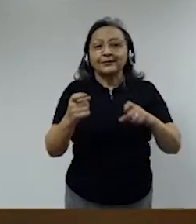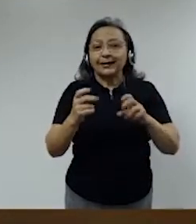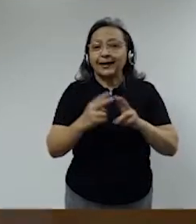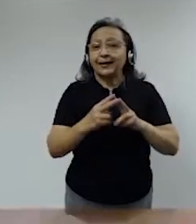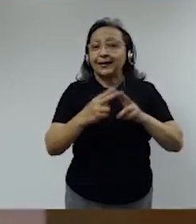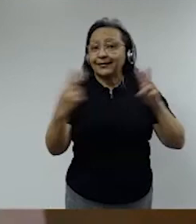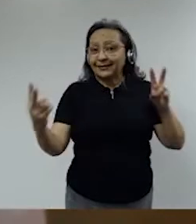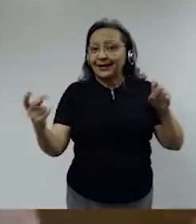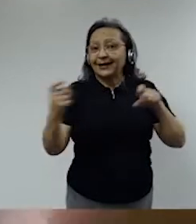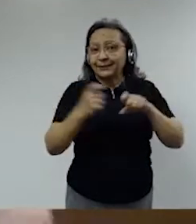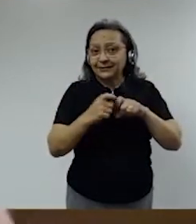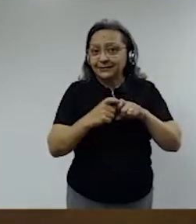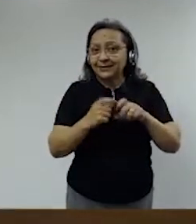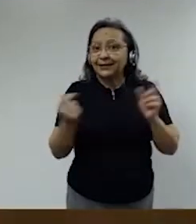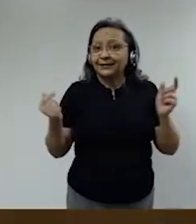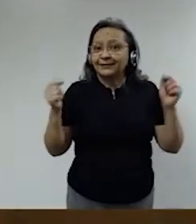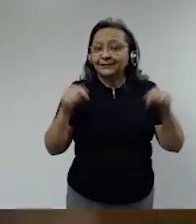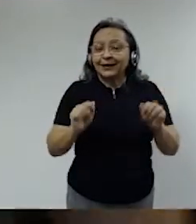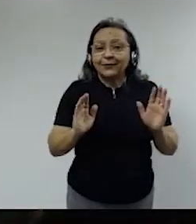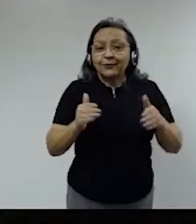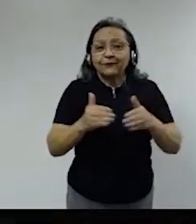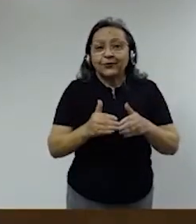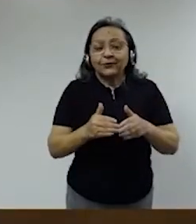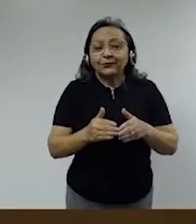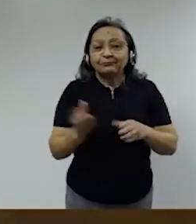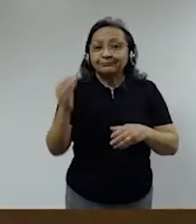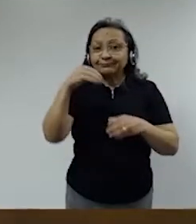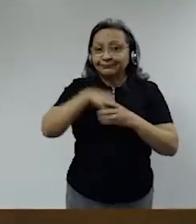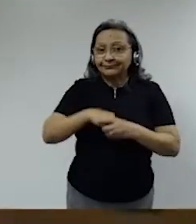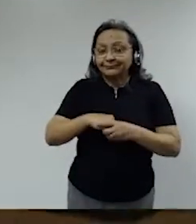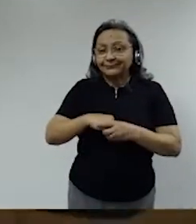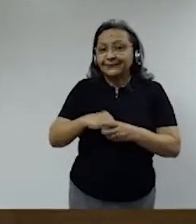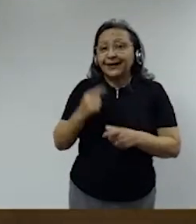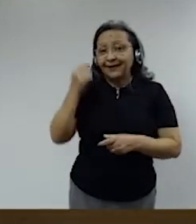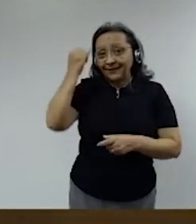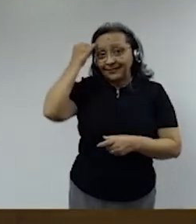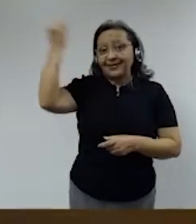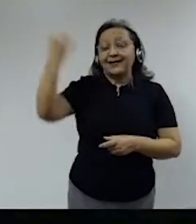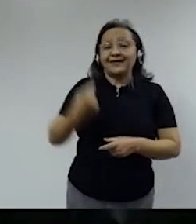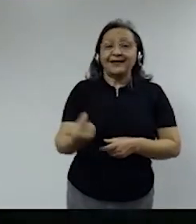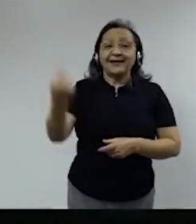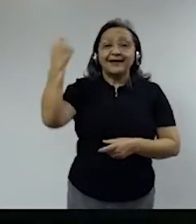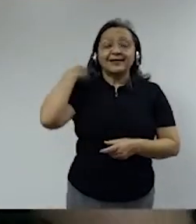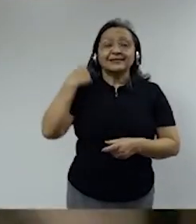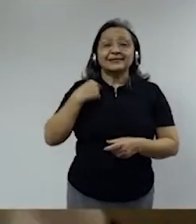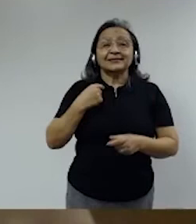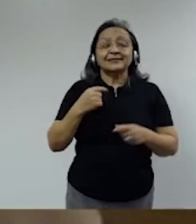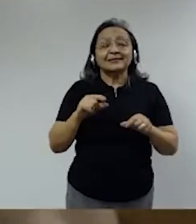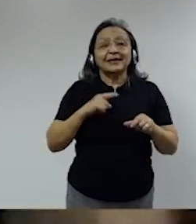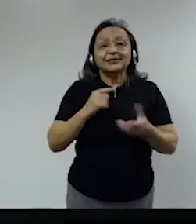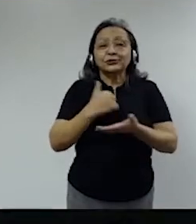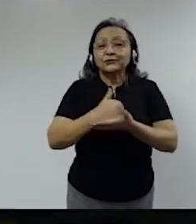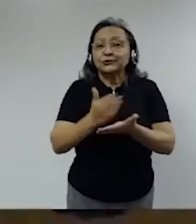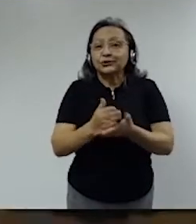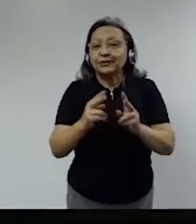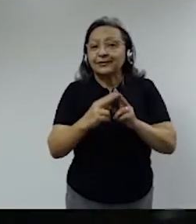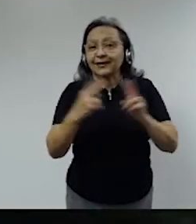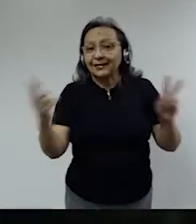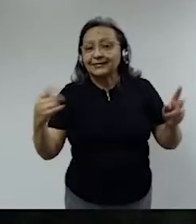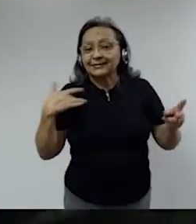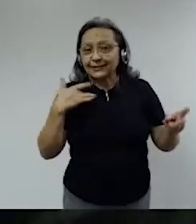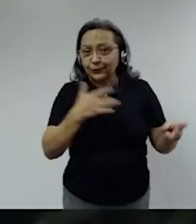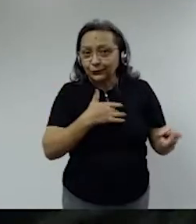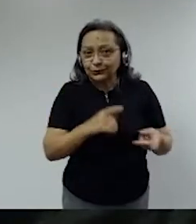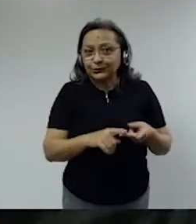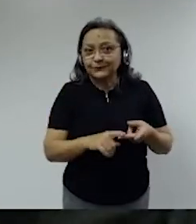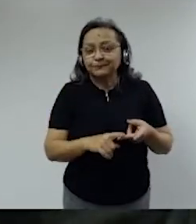uma subespécie dentro da ideia da telemática, que se divide na telesaúde e na telemedicina. A telesaúde, ela